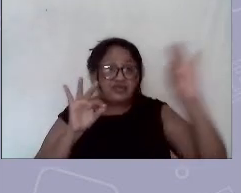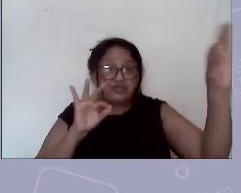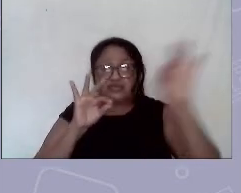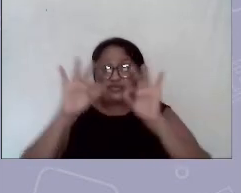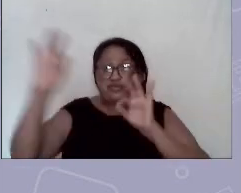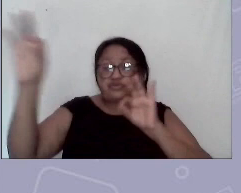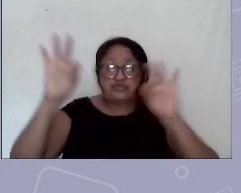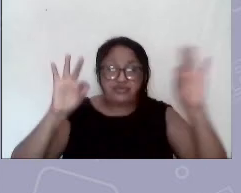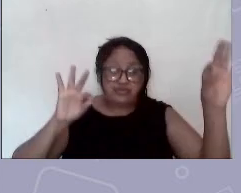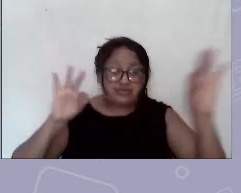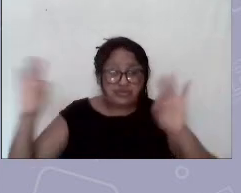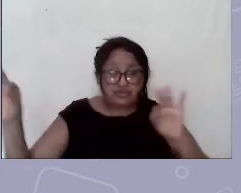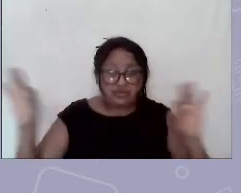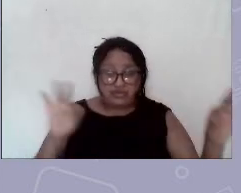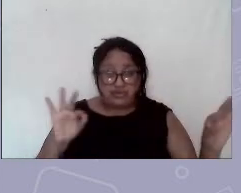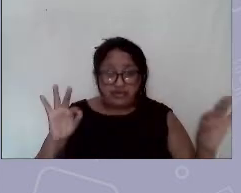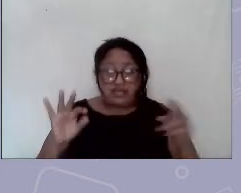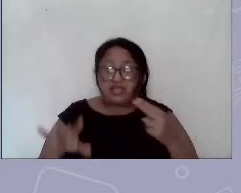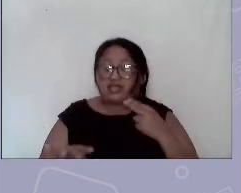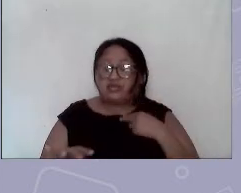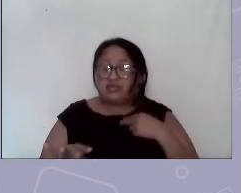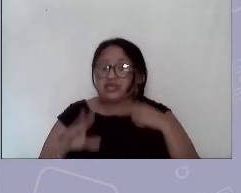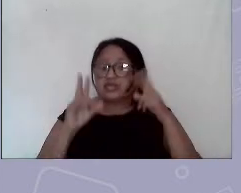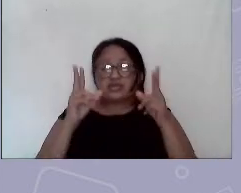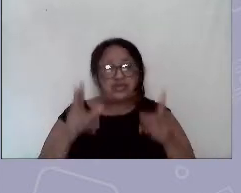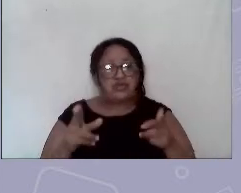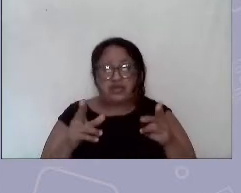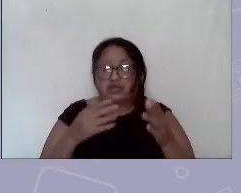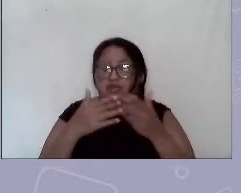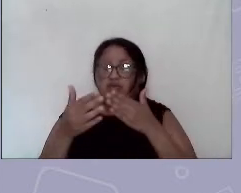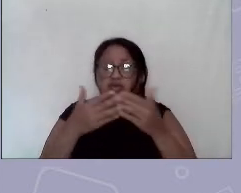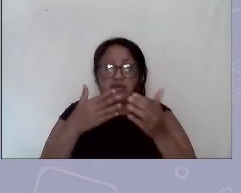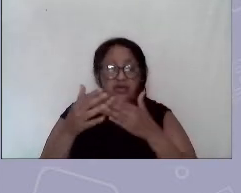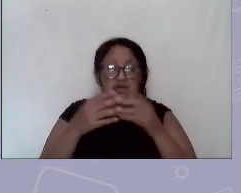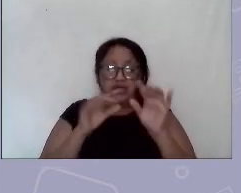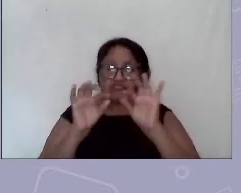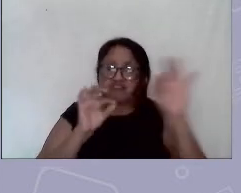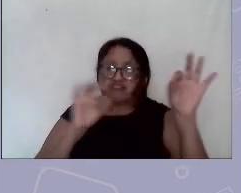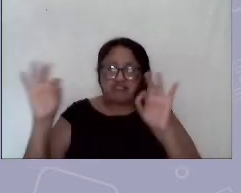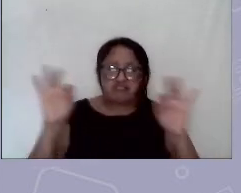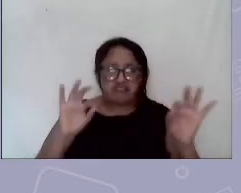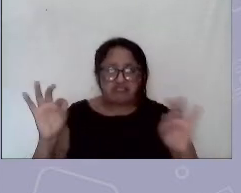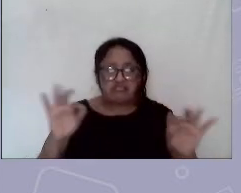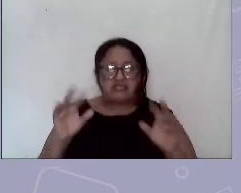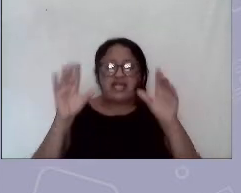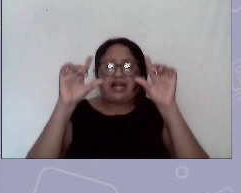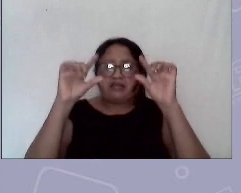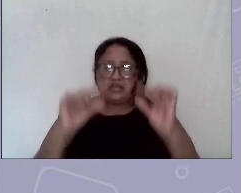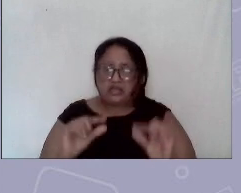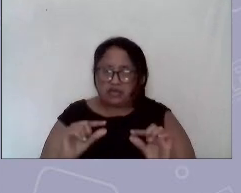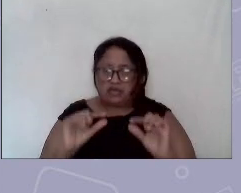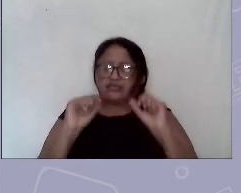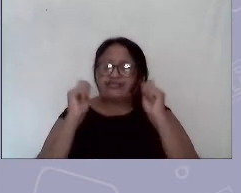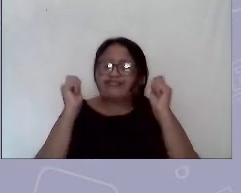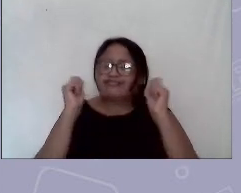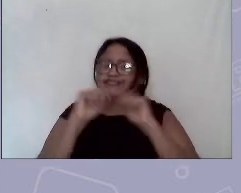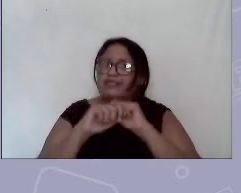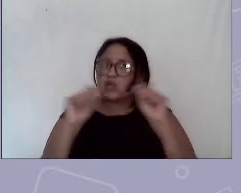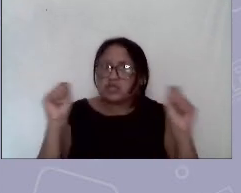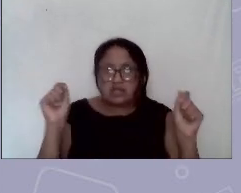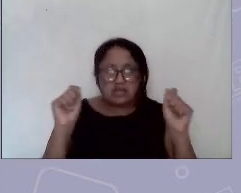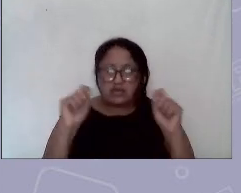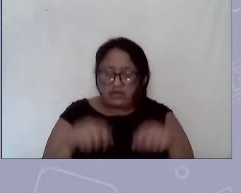essa dissipação não pode ser a mesma para qualquer trajetória ela é a menor possível na trajetória 2